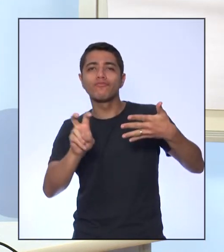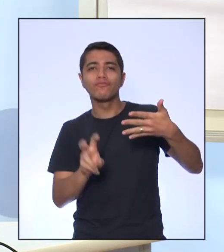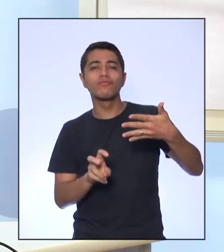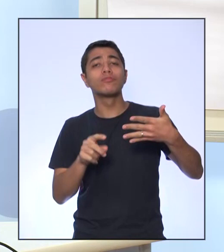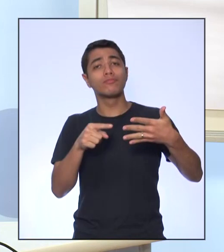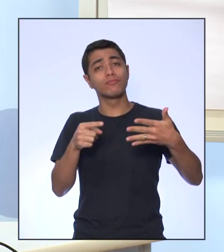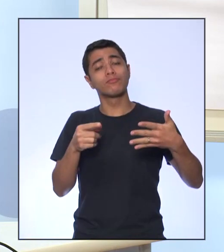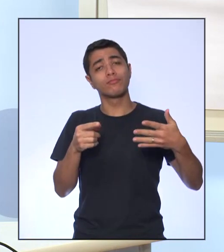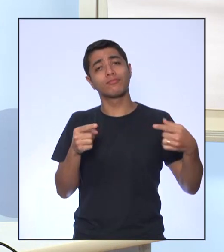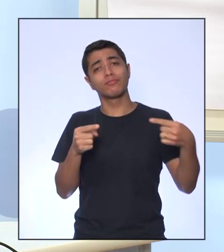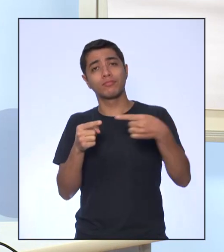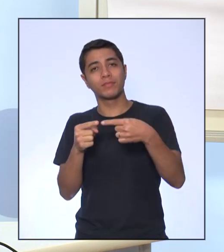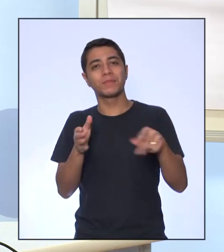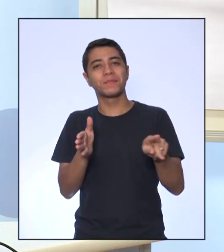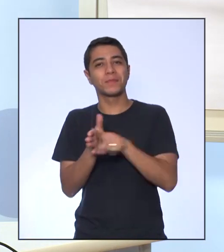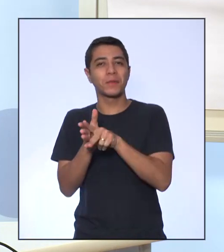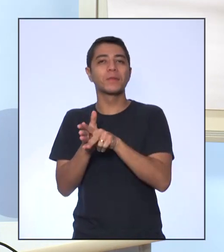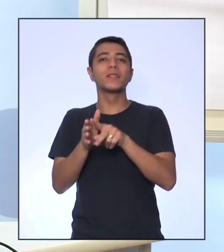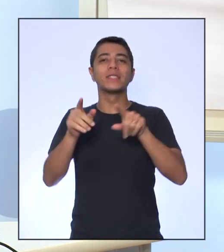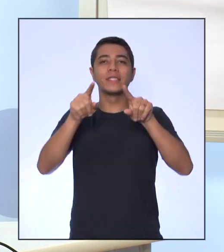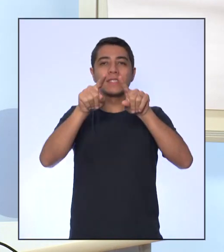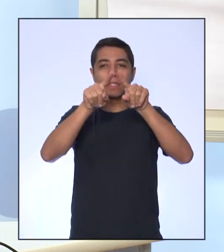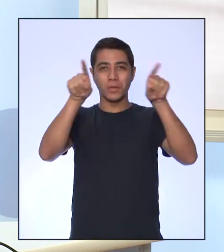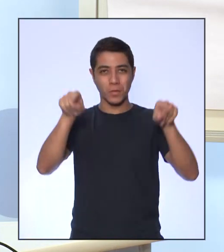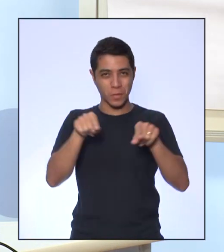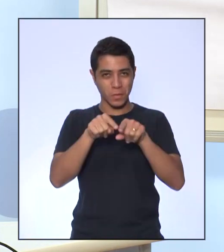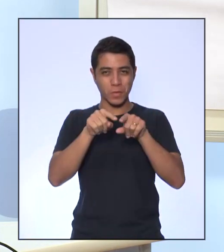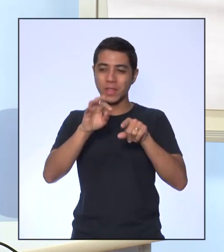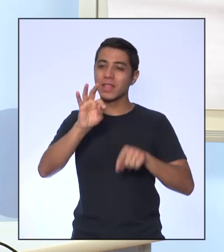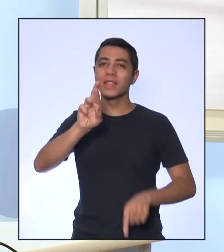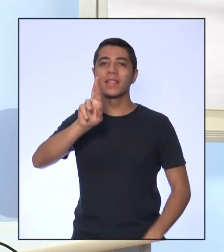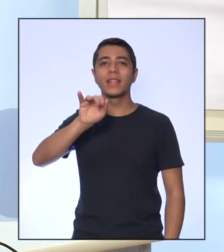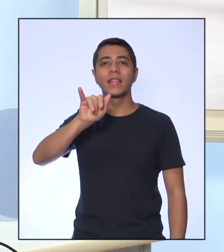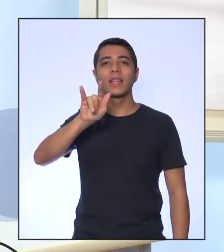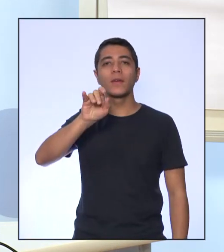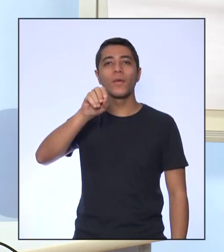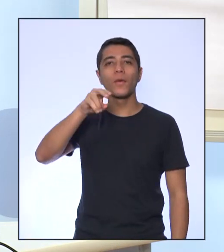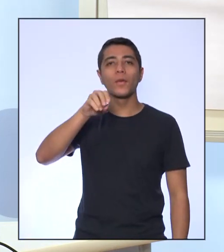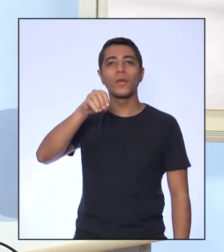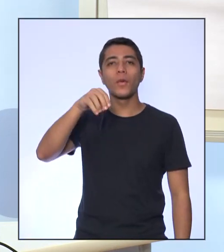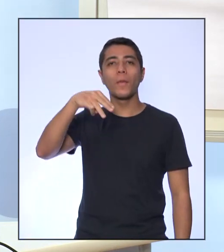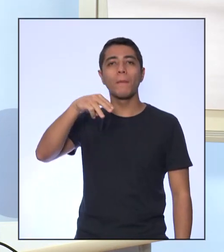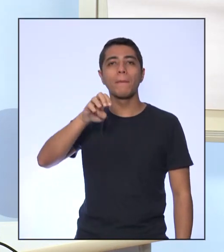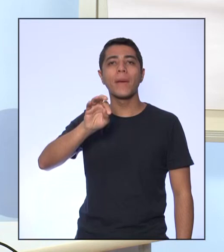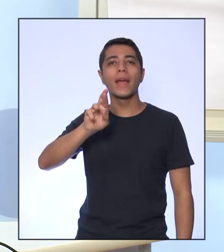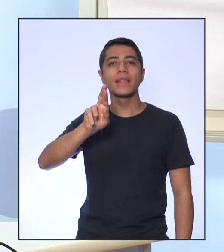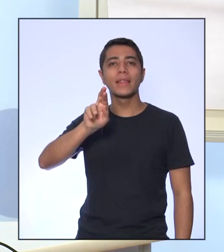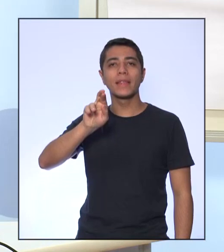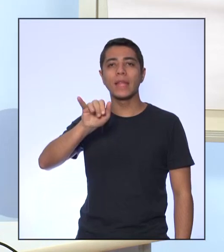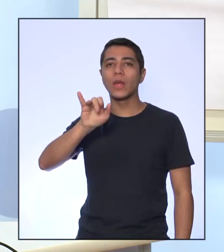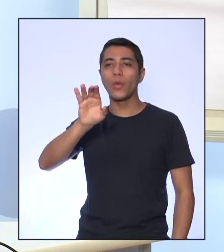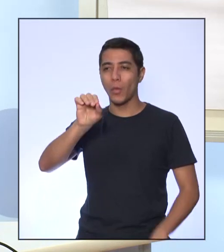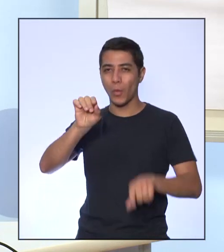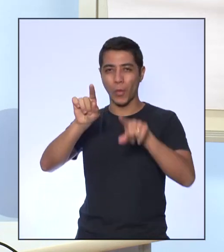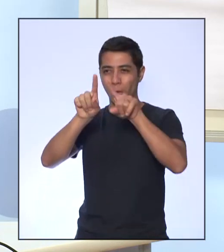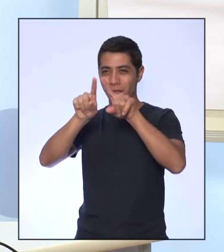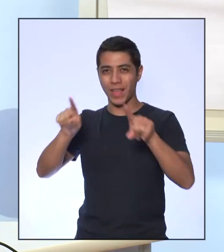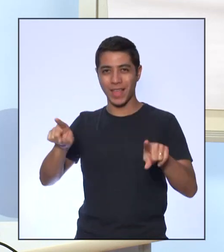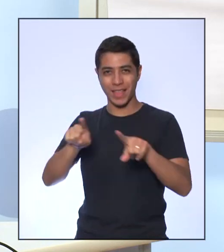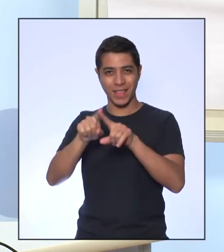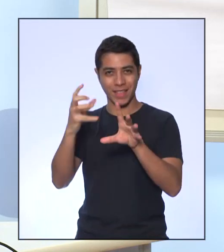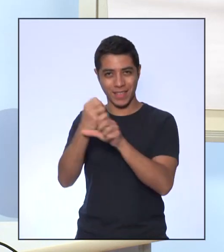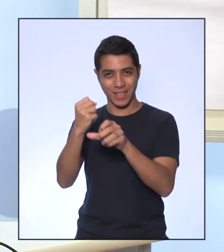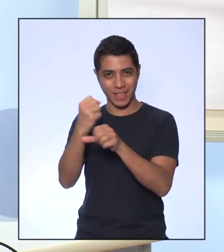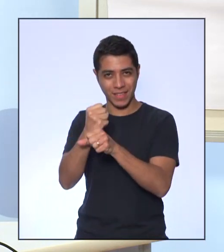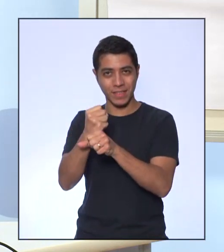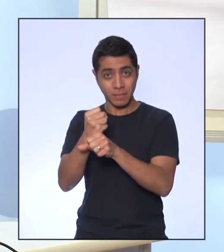então hoje nós vamos definir um pouquinho os valores lembra que eu tinha comentado com vocês relacionado ao que seria cada valor então